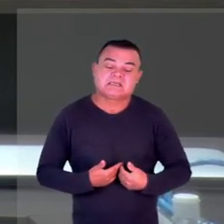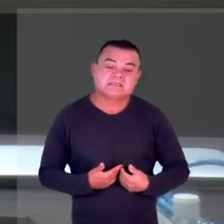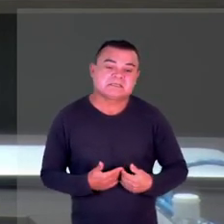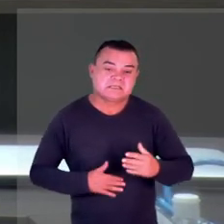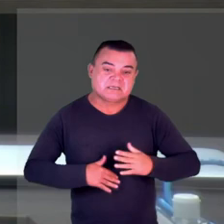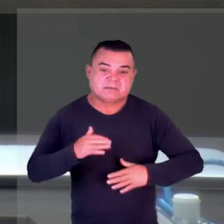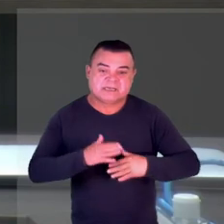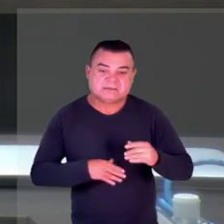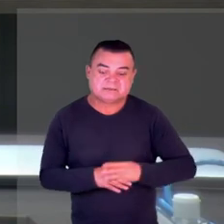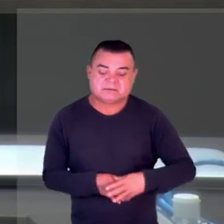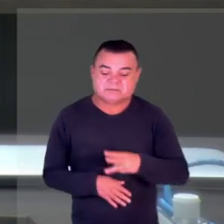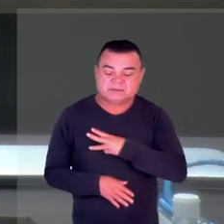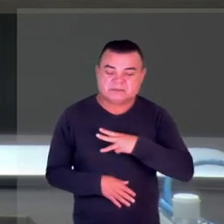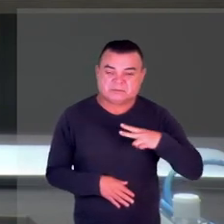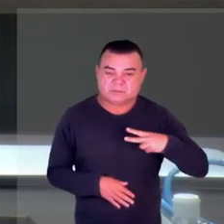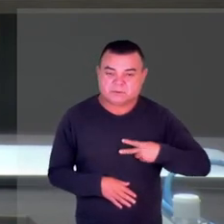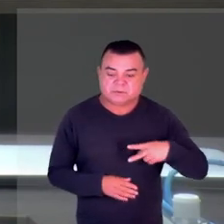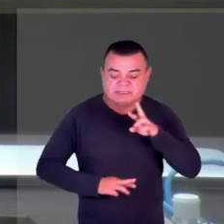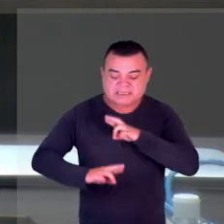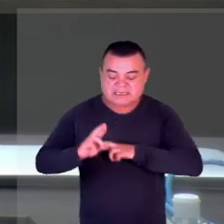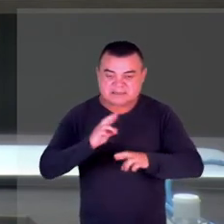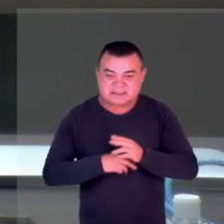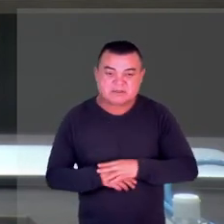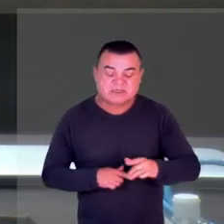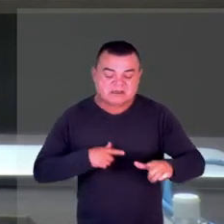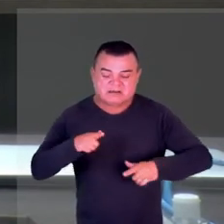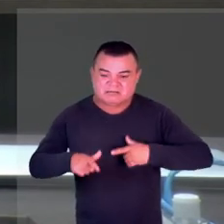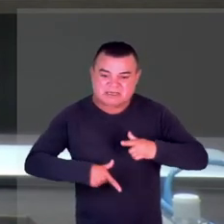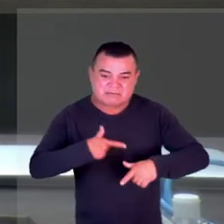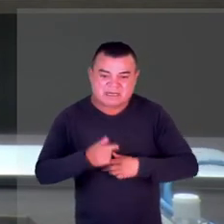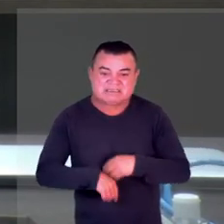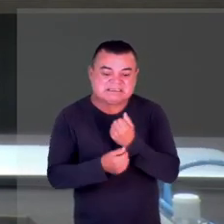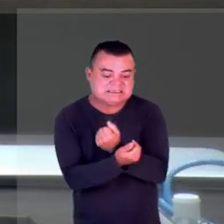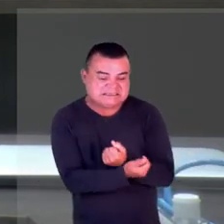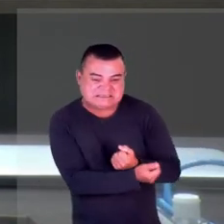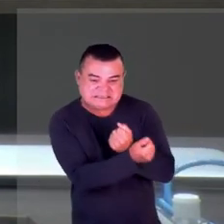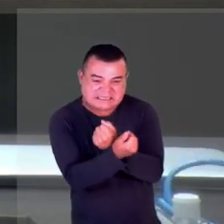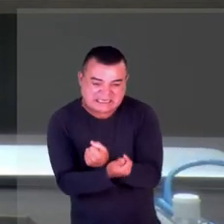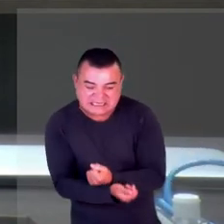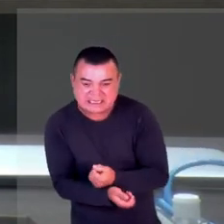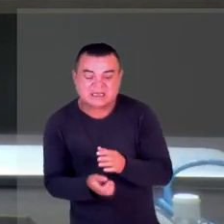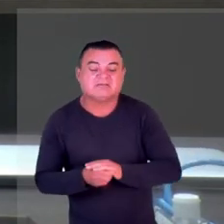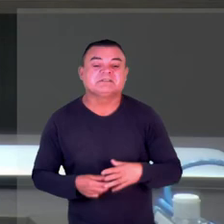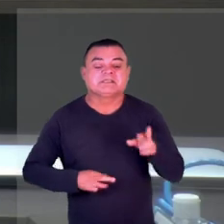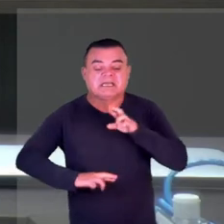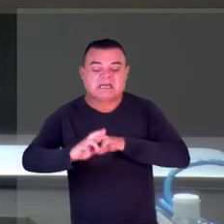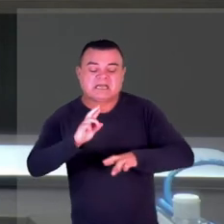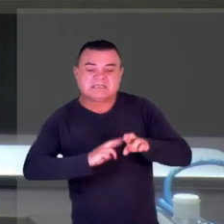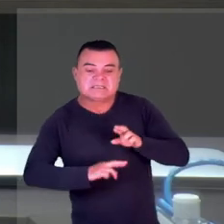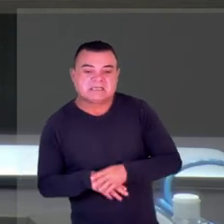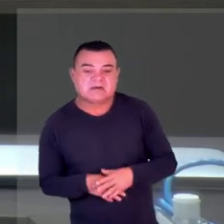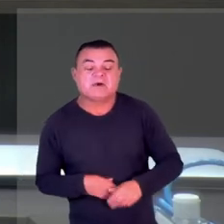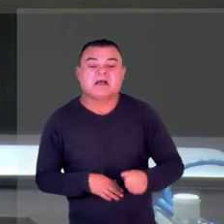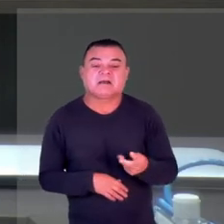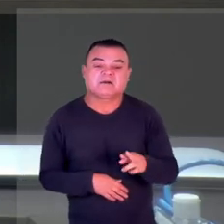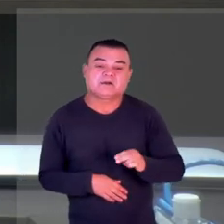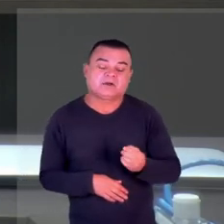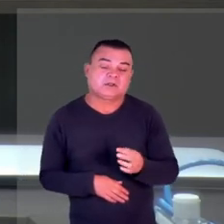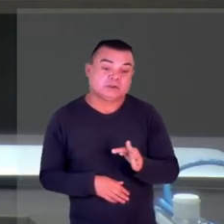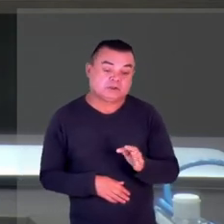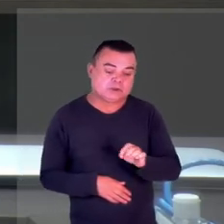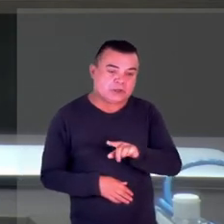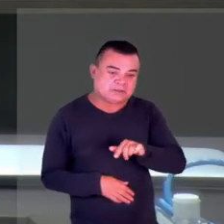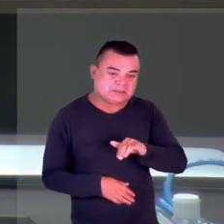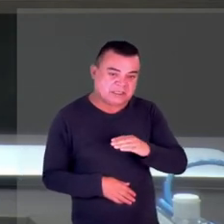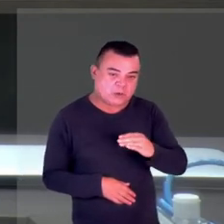feito em relação a trabalho escravo a trabalho precário em relação a agrotóxicos né